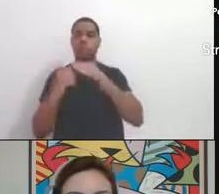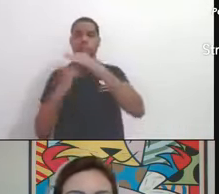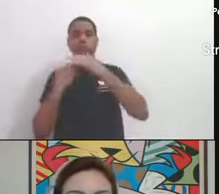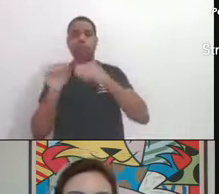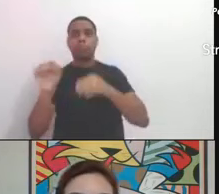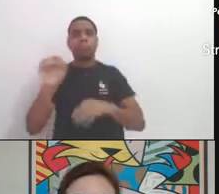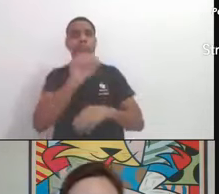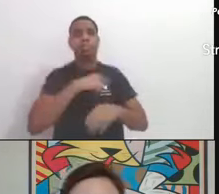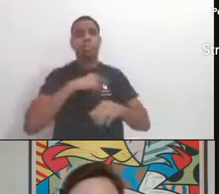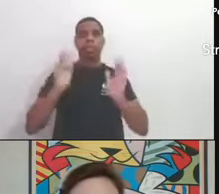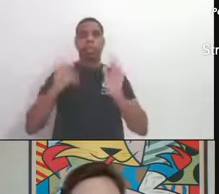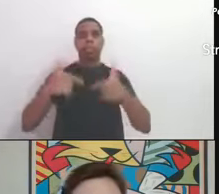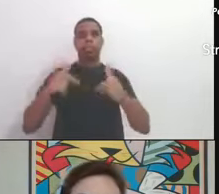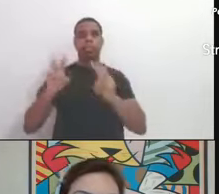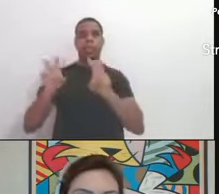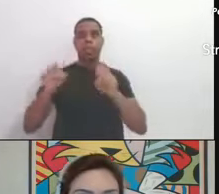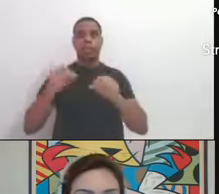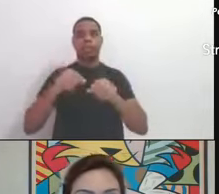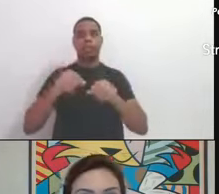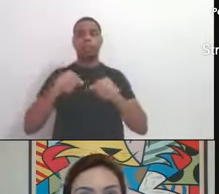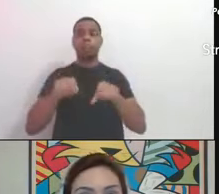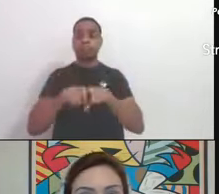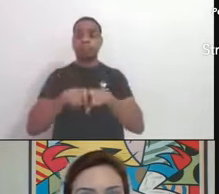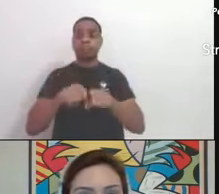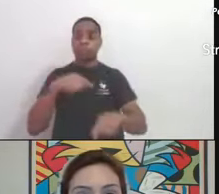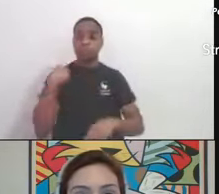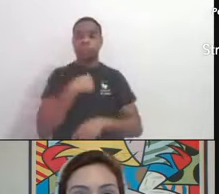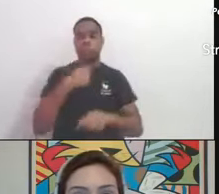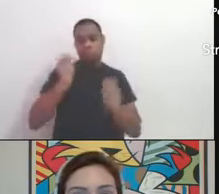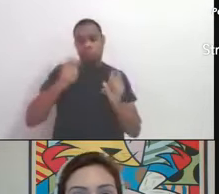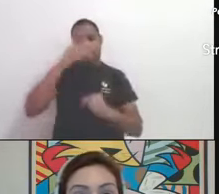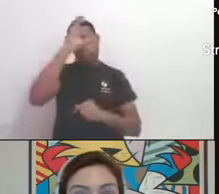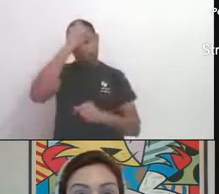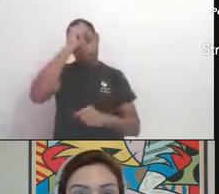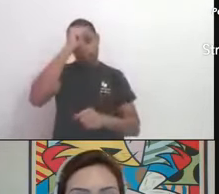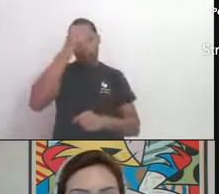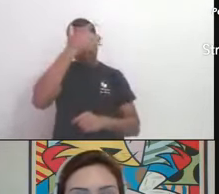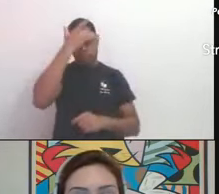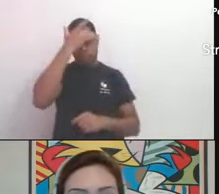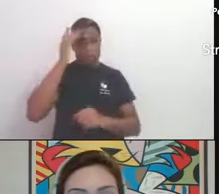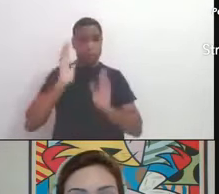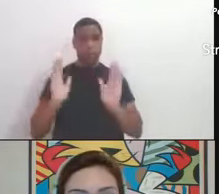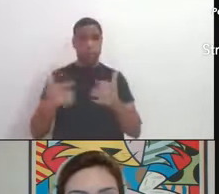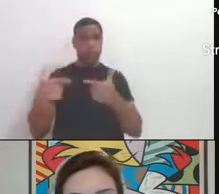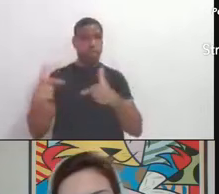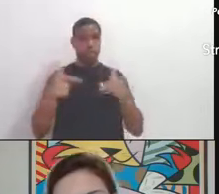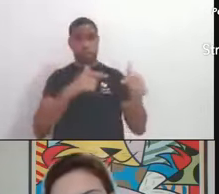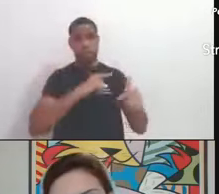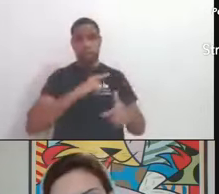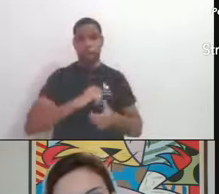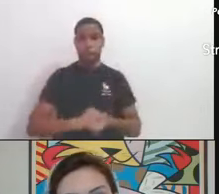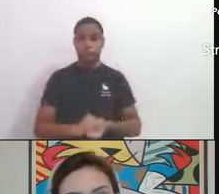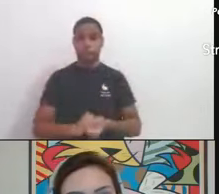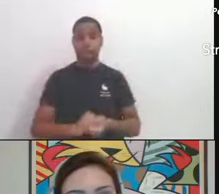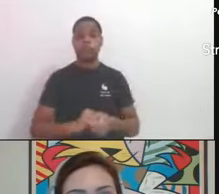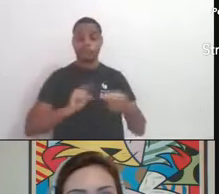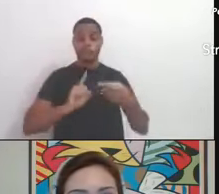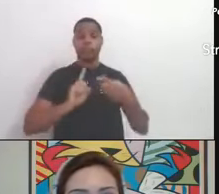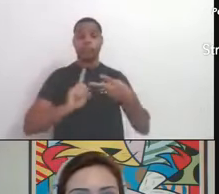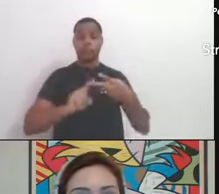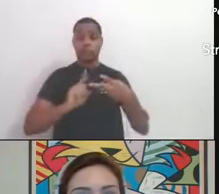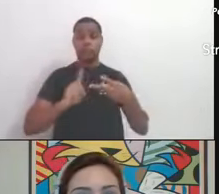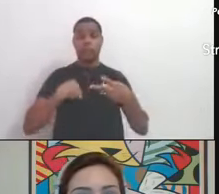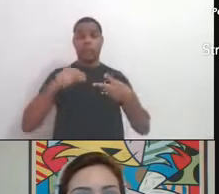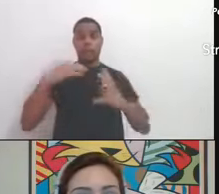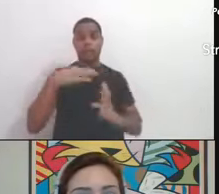trabalhando sobre o tema e também uma forma da gente aprender com quem tem feito um ótimo trabalho. né? Tem uma segunda área que é a